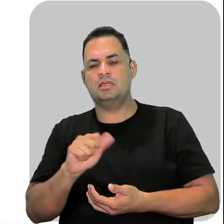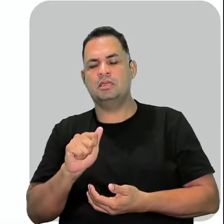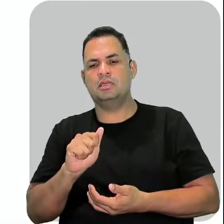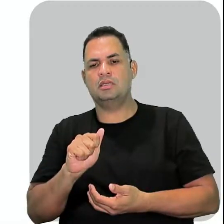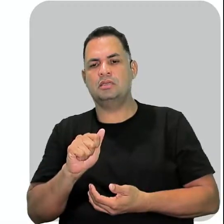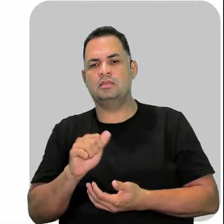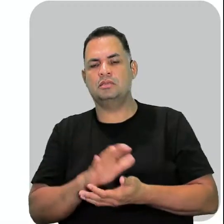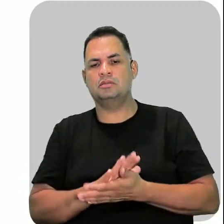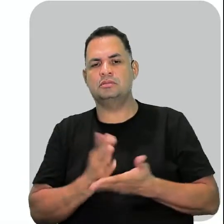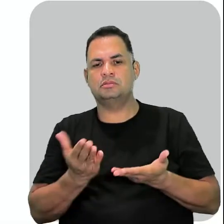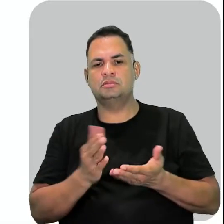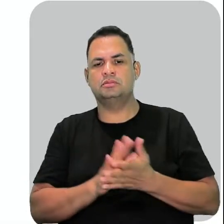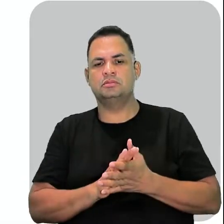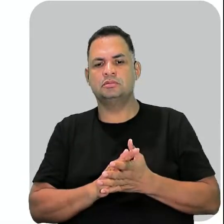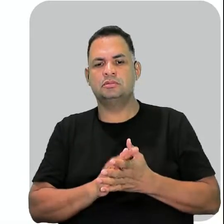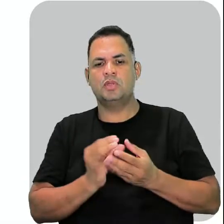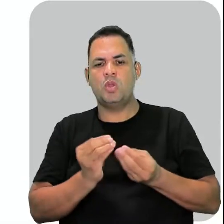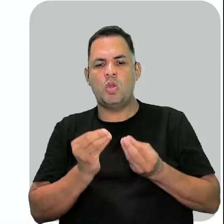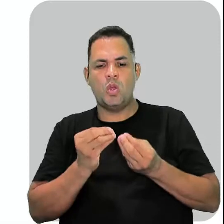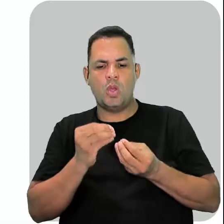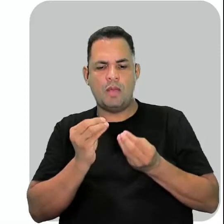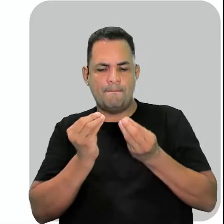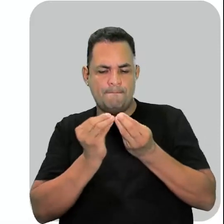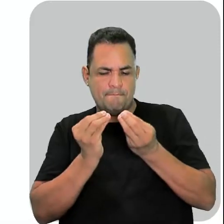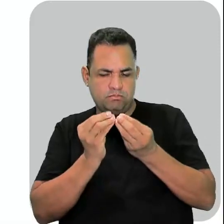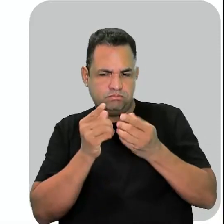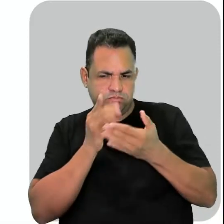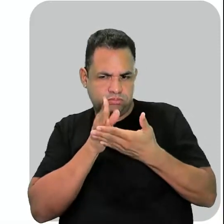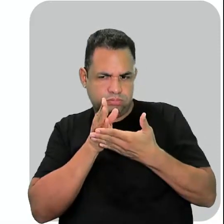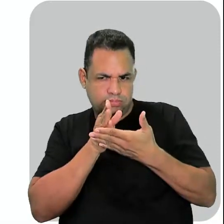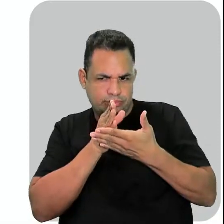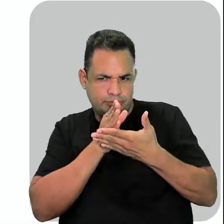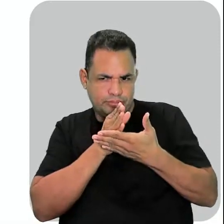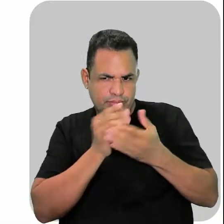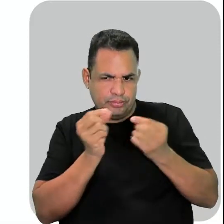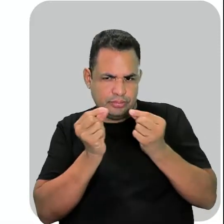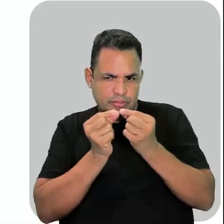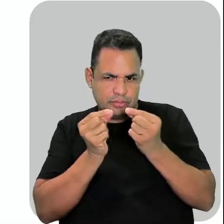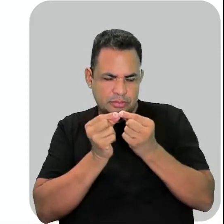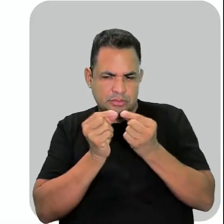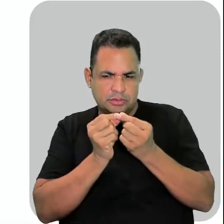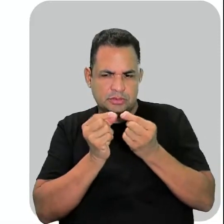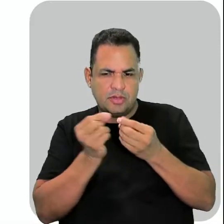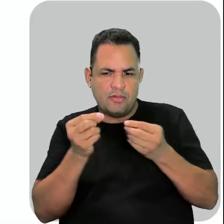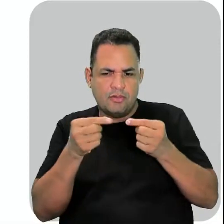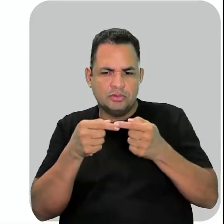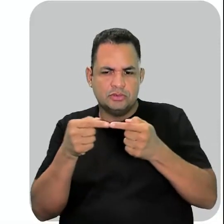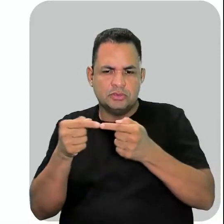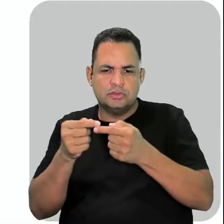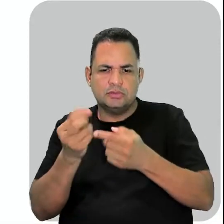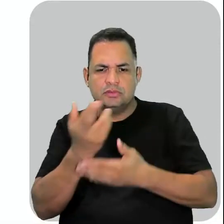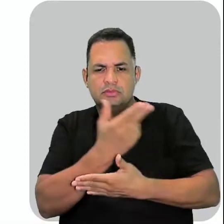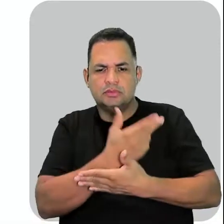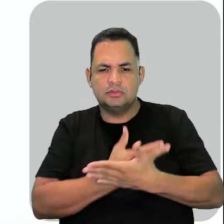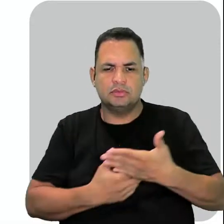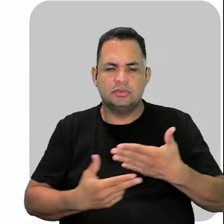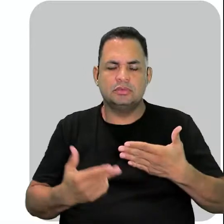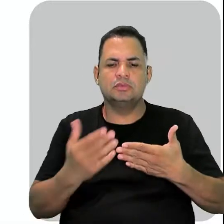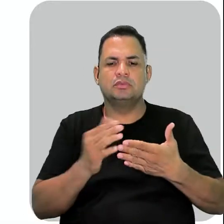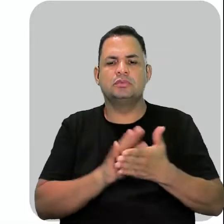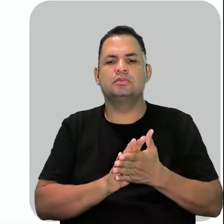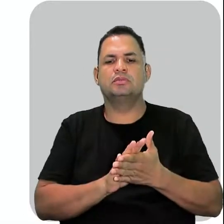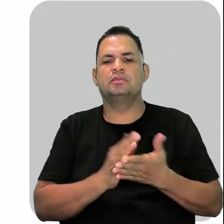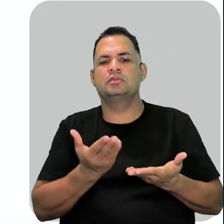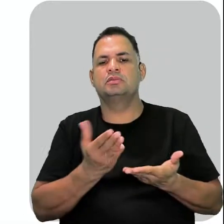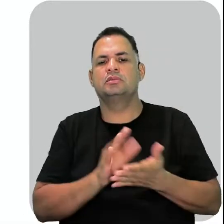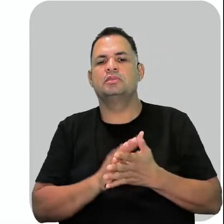Então, os monômeros que vão se ligando, eles vão ter várias funções orgânicas presentes. E o que é